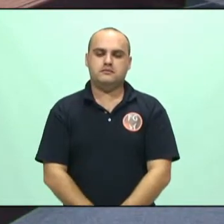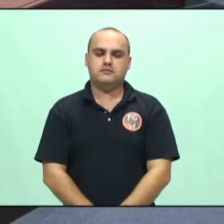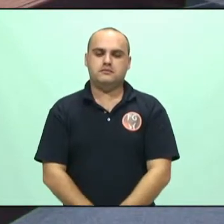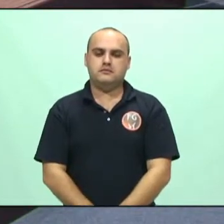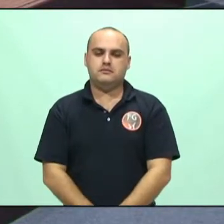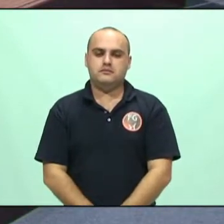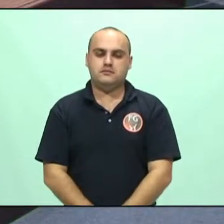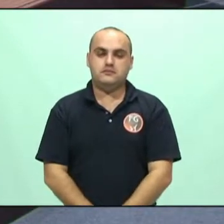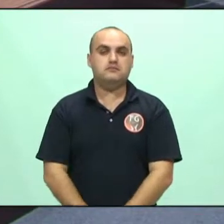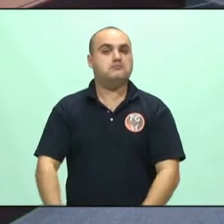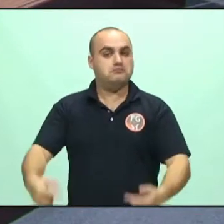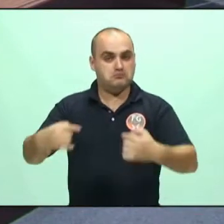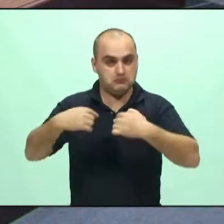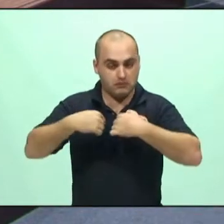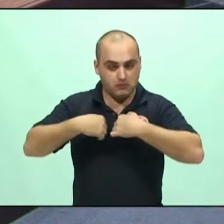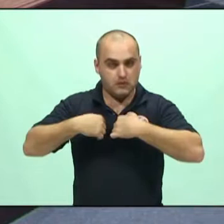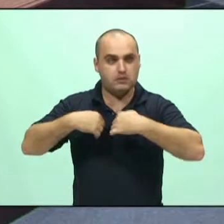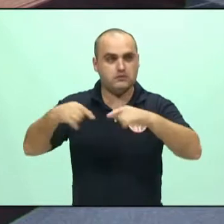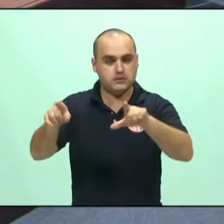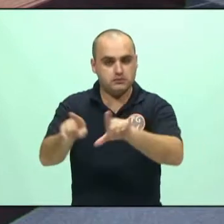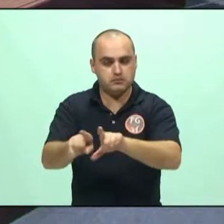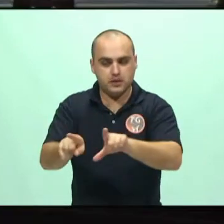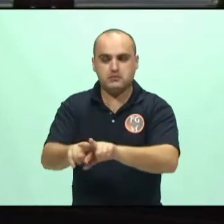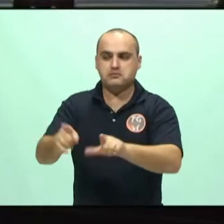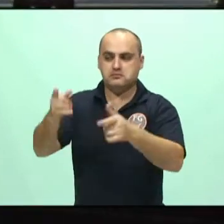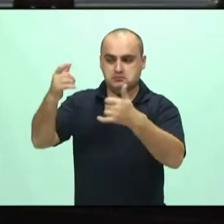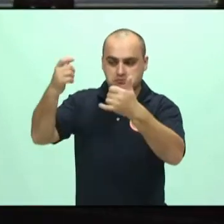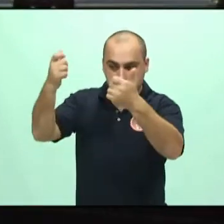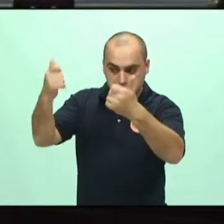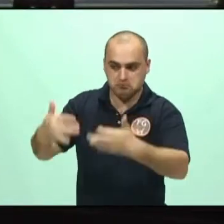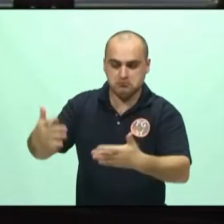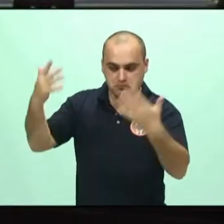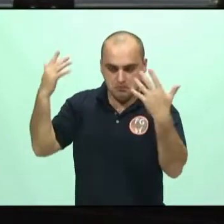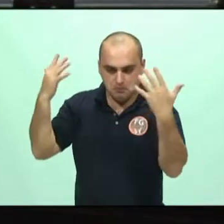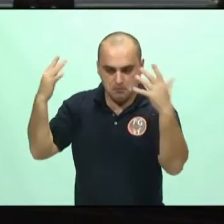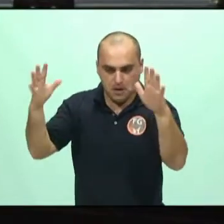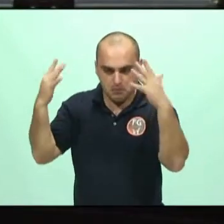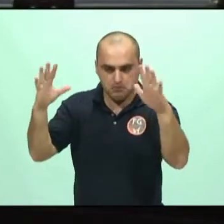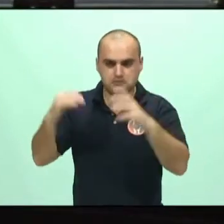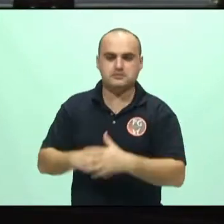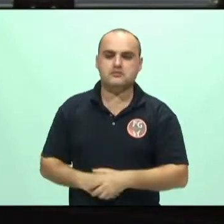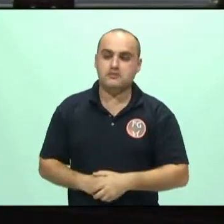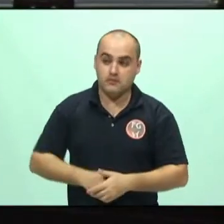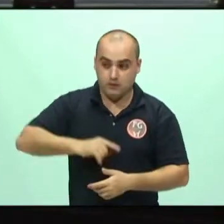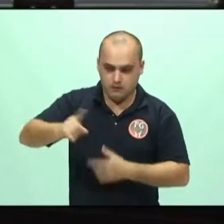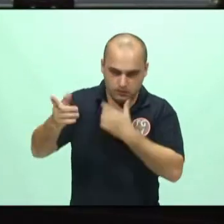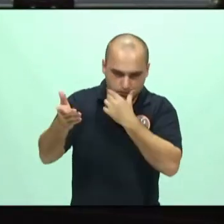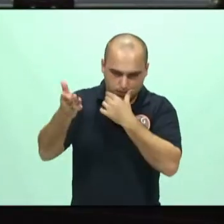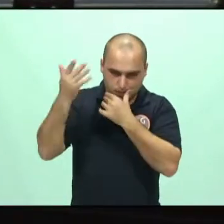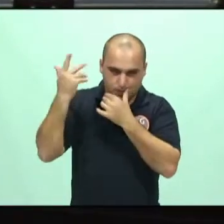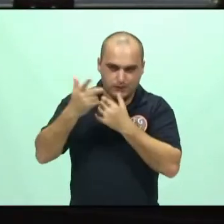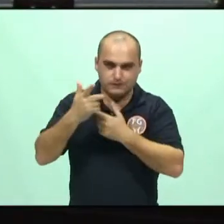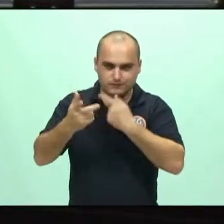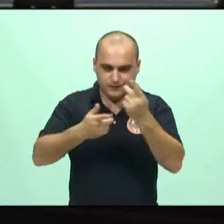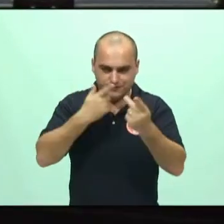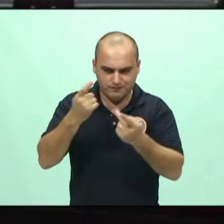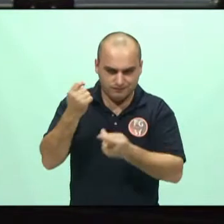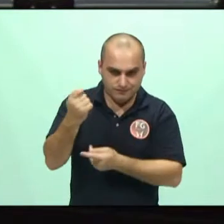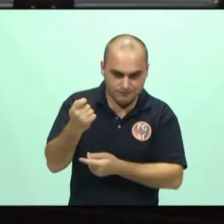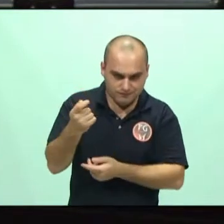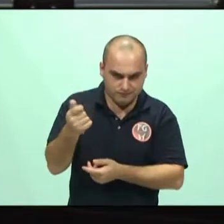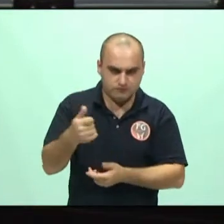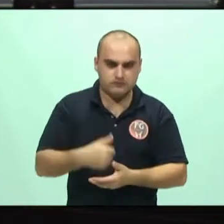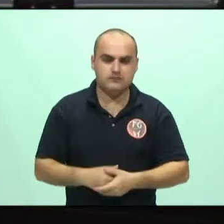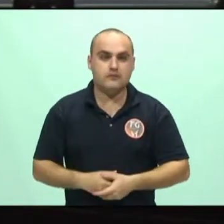eu não poderia deixar de parabenizá-lo e quando vossa excelência falava ainda pouco lembrava-me